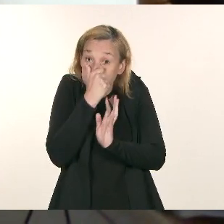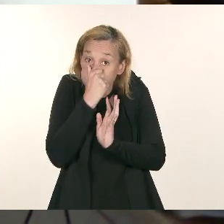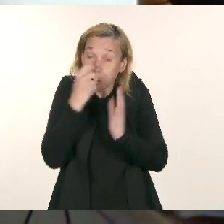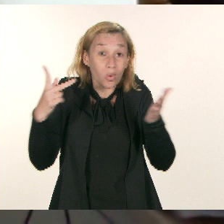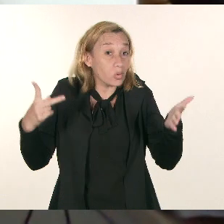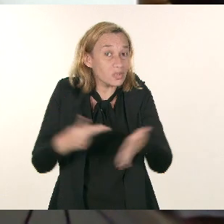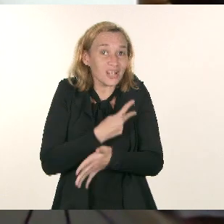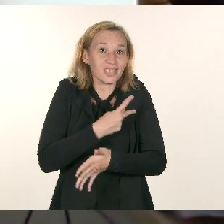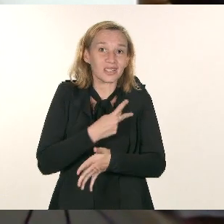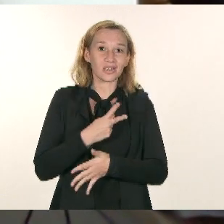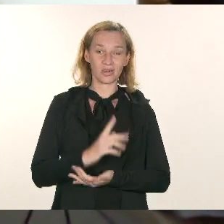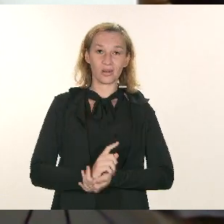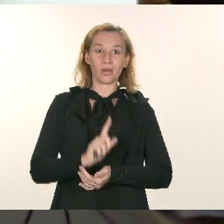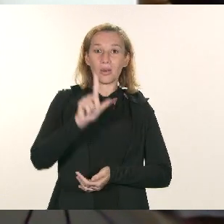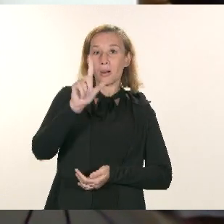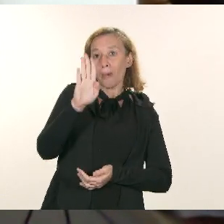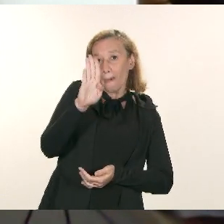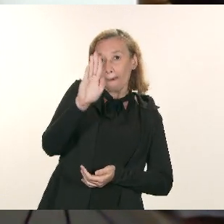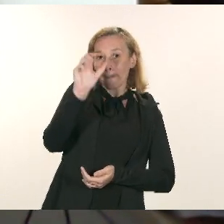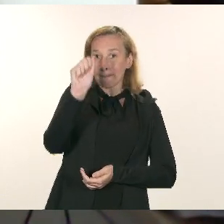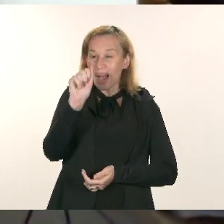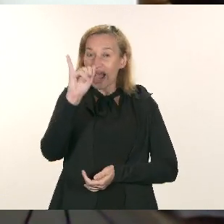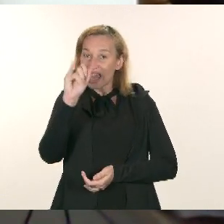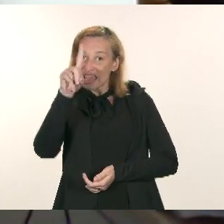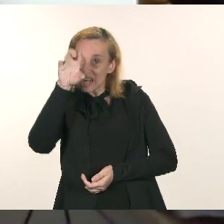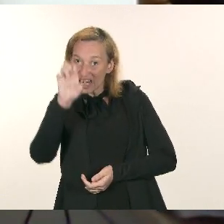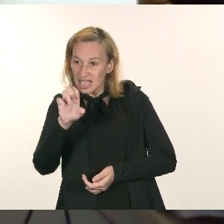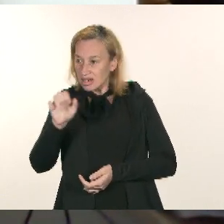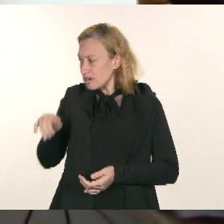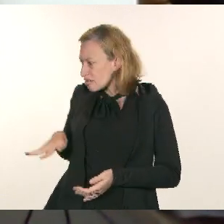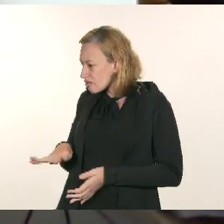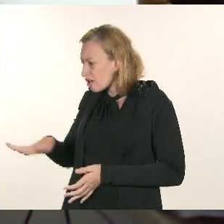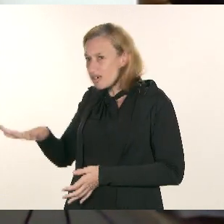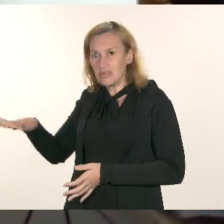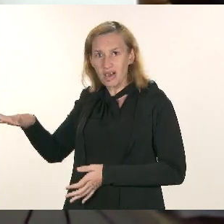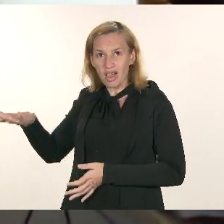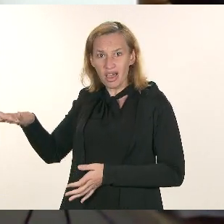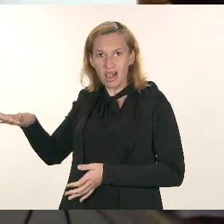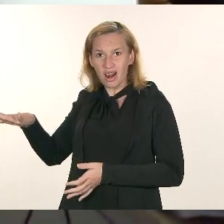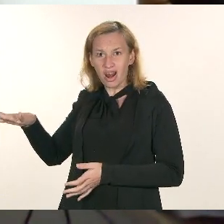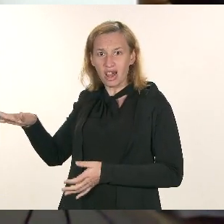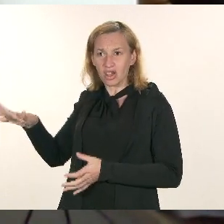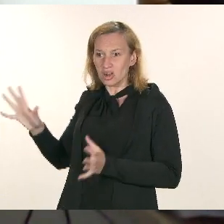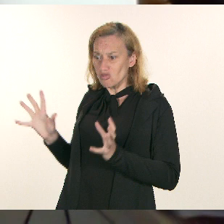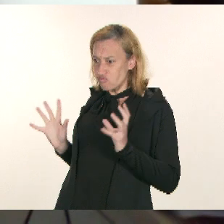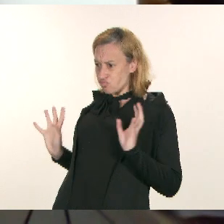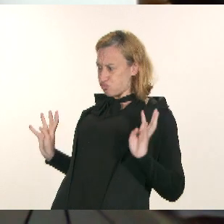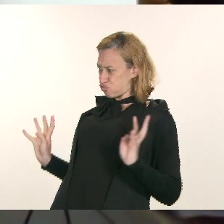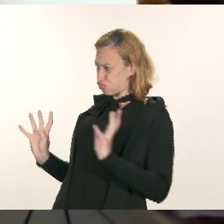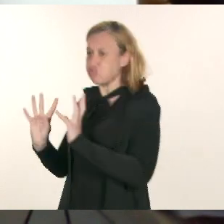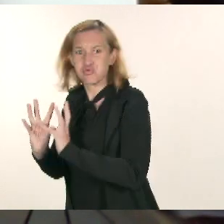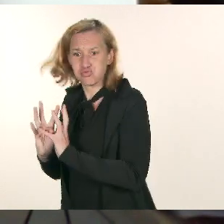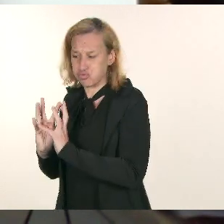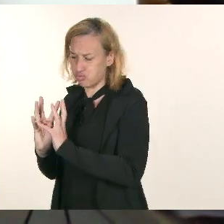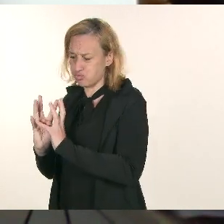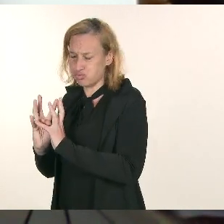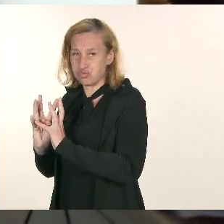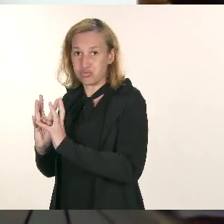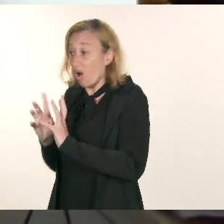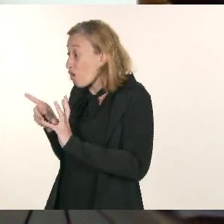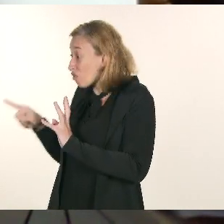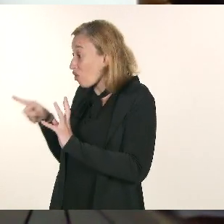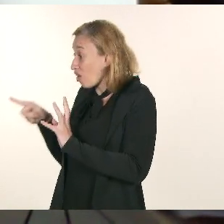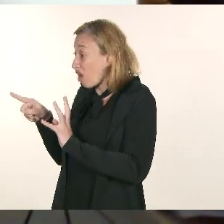Bailes ali na base do Vidigal, enturradas de pessoas que vão lá de